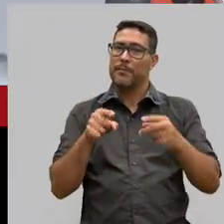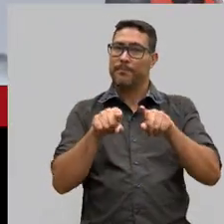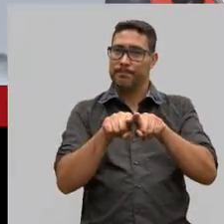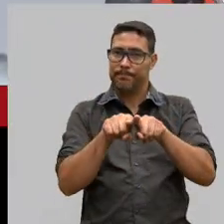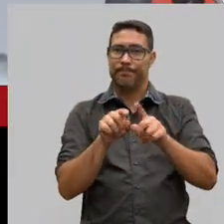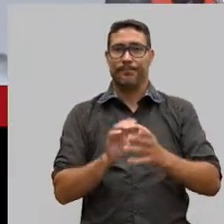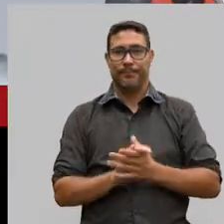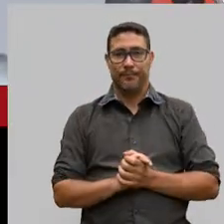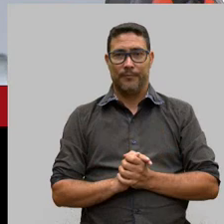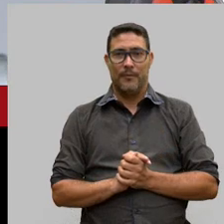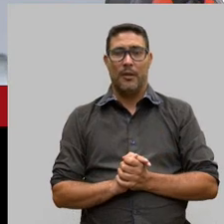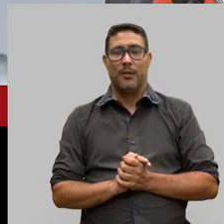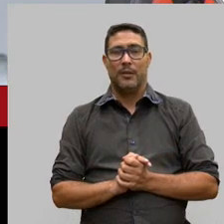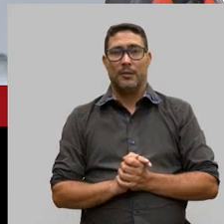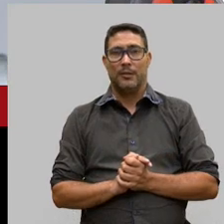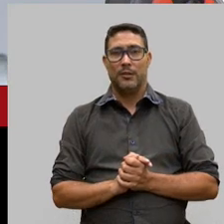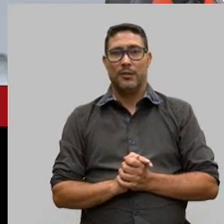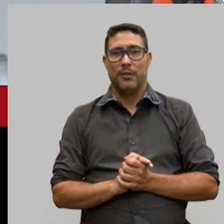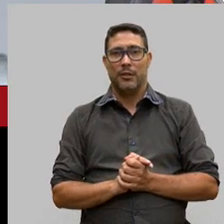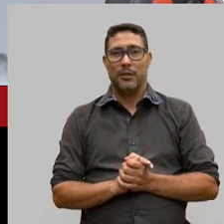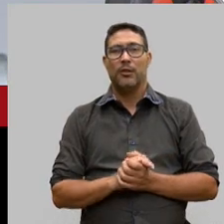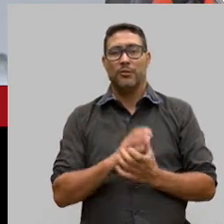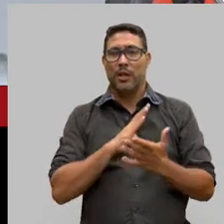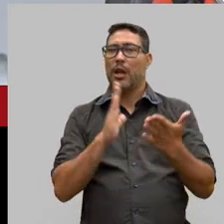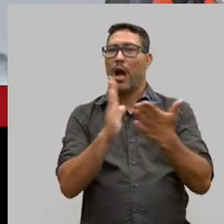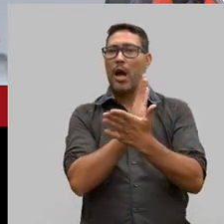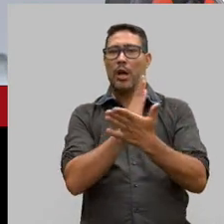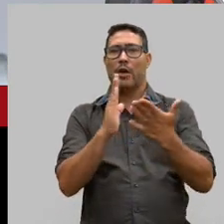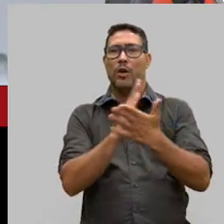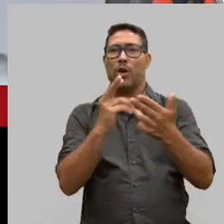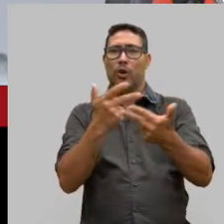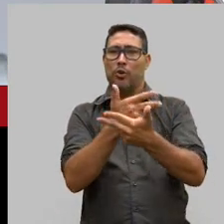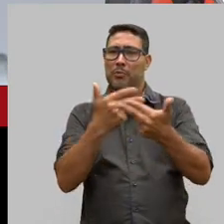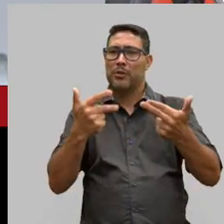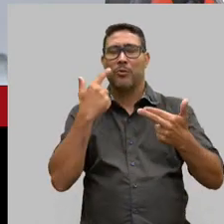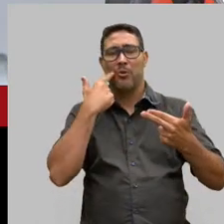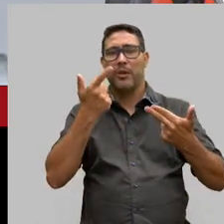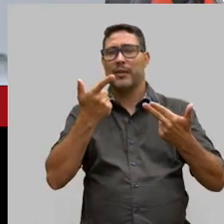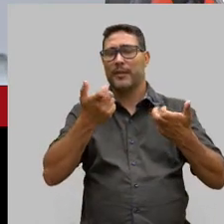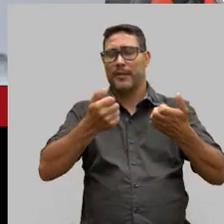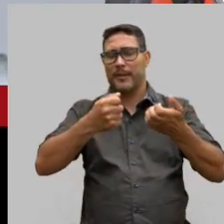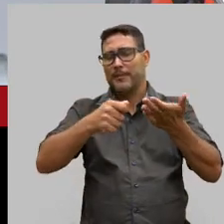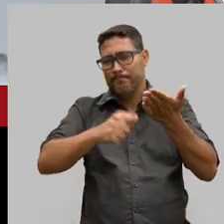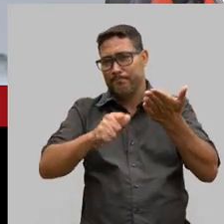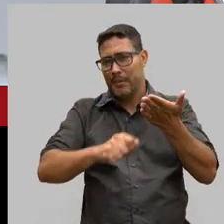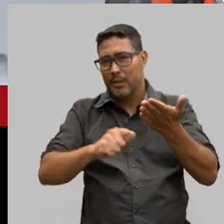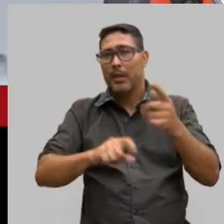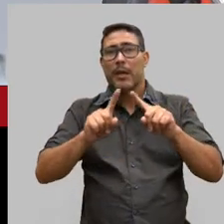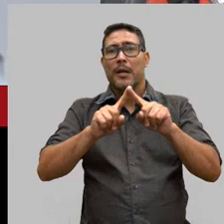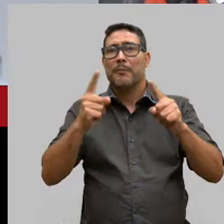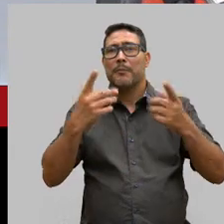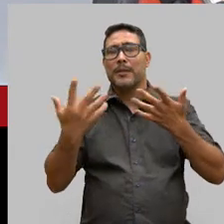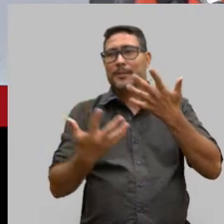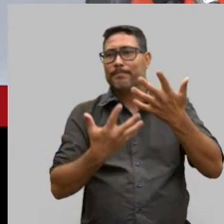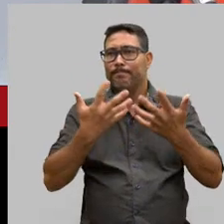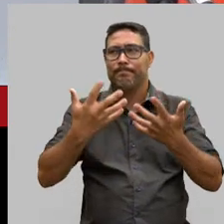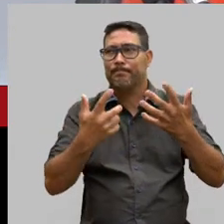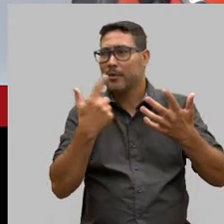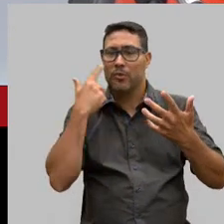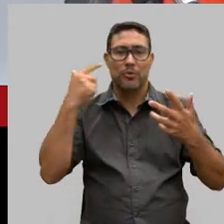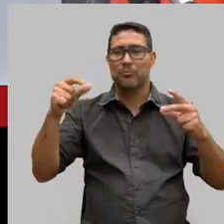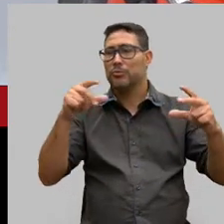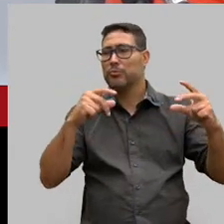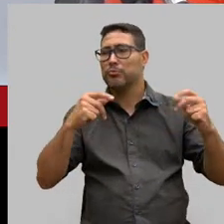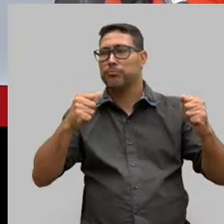eh eu trouxe algumas coisas escritas mas escutando as falas hoje eu fiz várias reflexões e